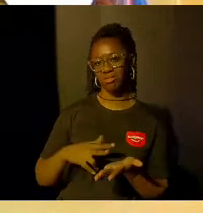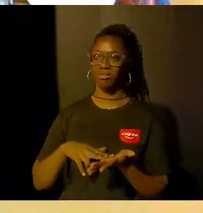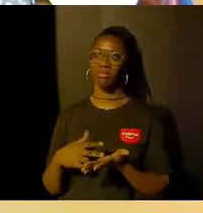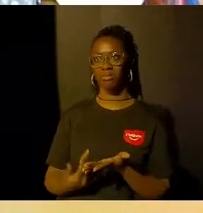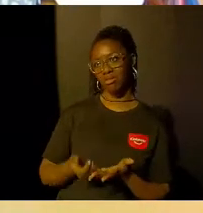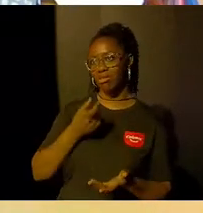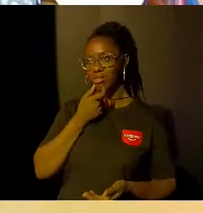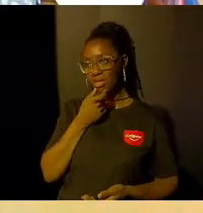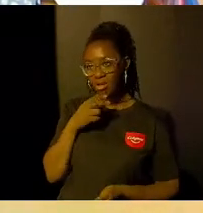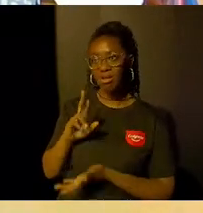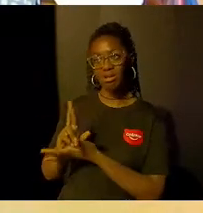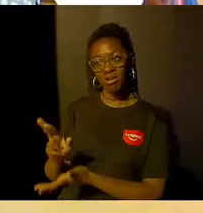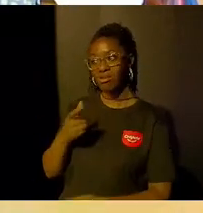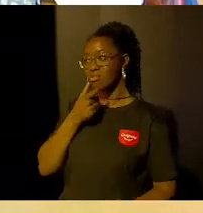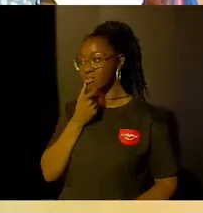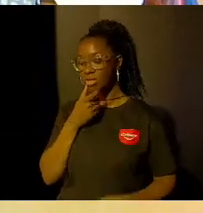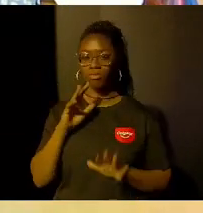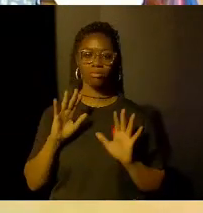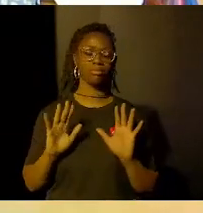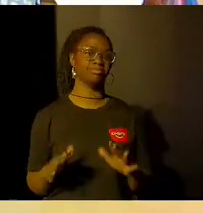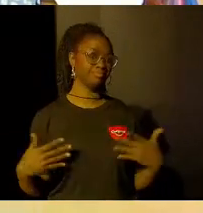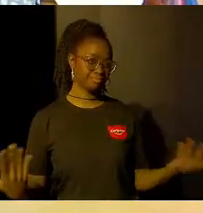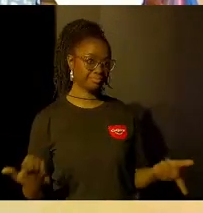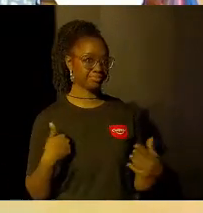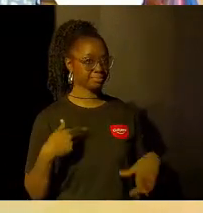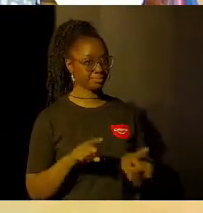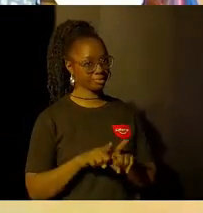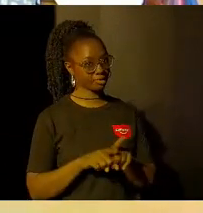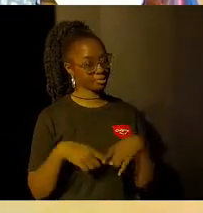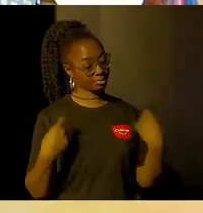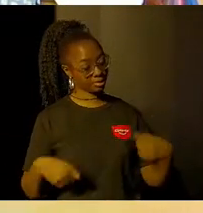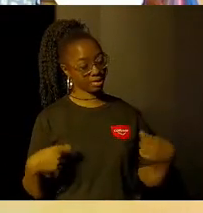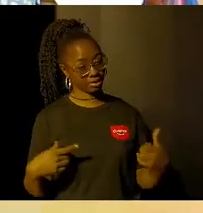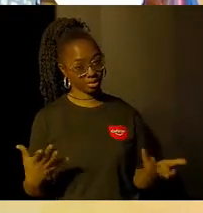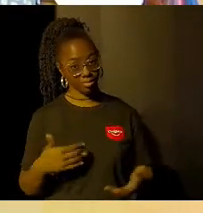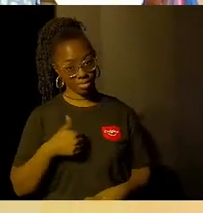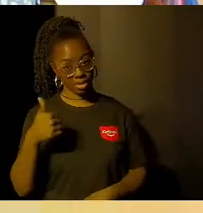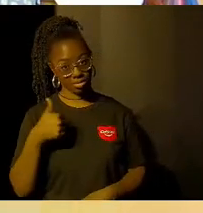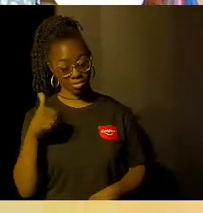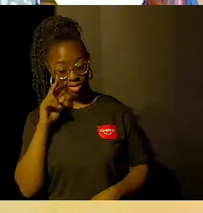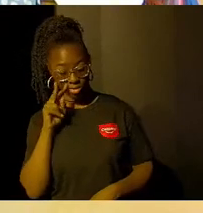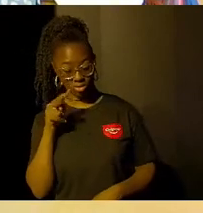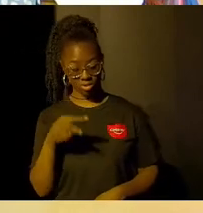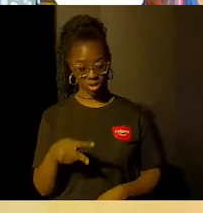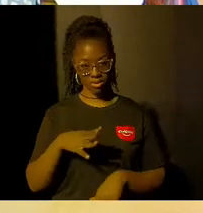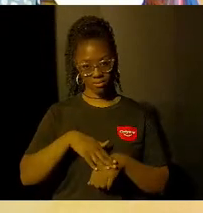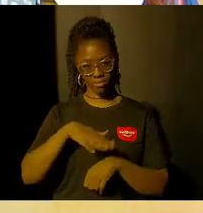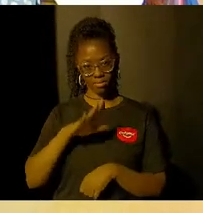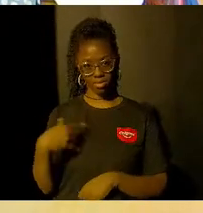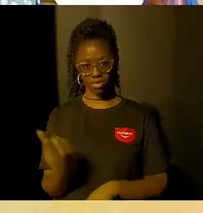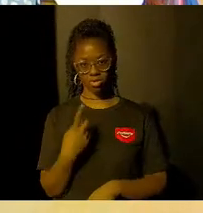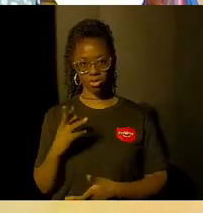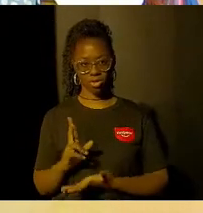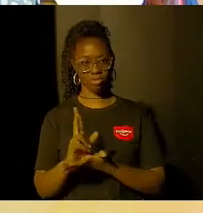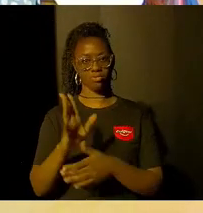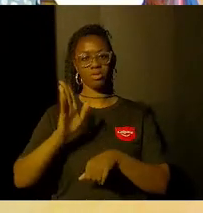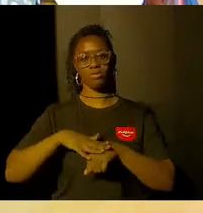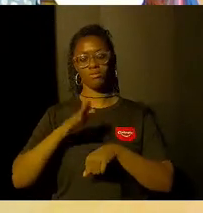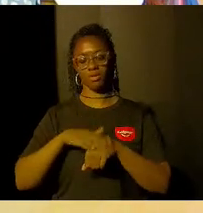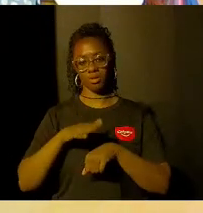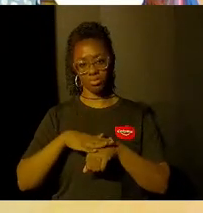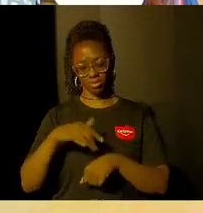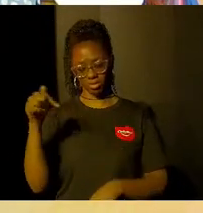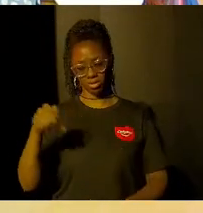tem sempre muita referência falei bom gente eu também precisa primeiro a gente tem que olhar mais para as nossas referências aqui